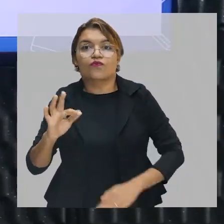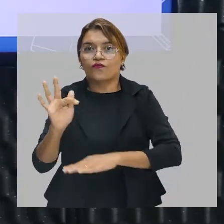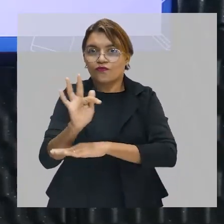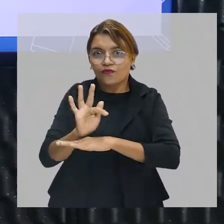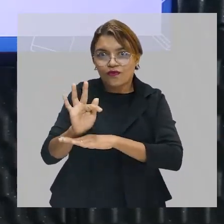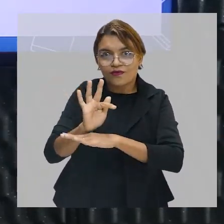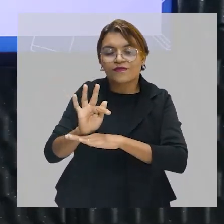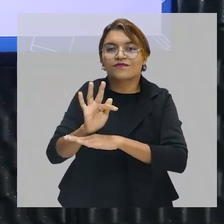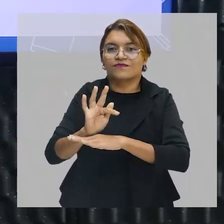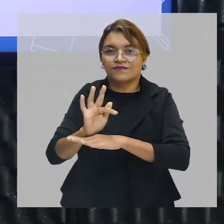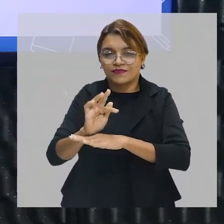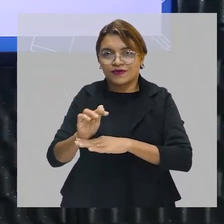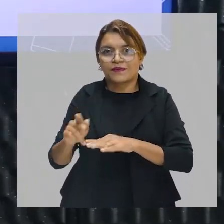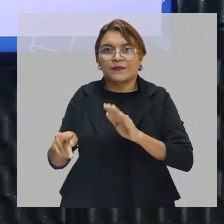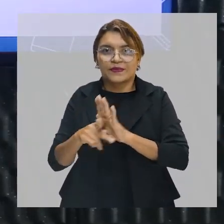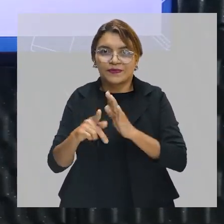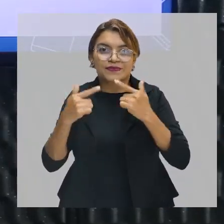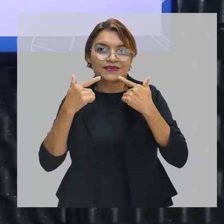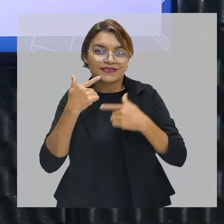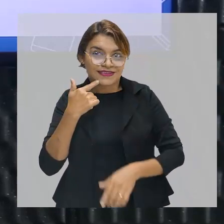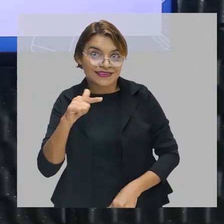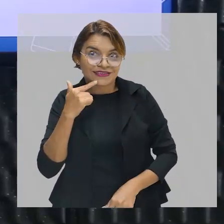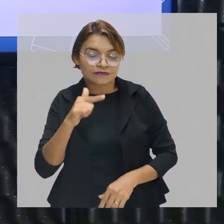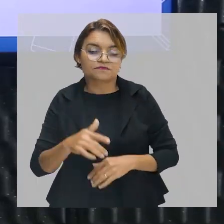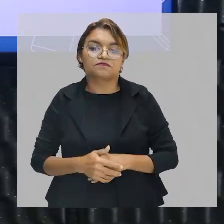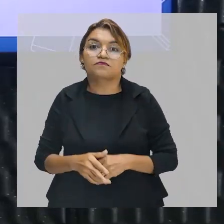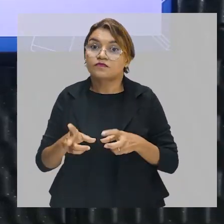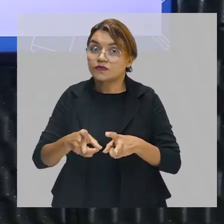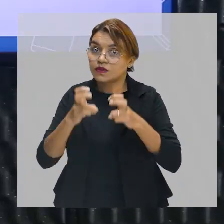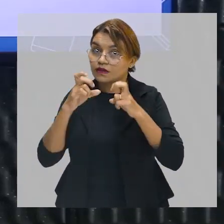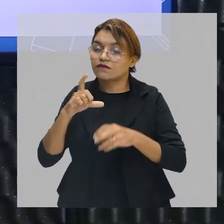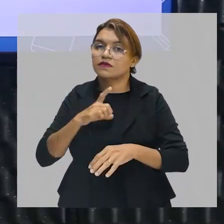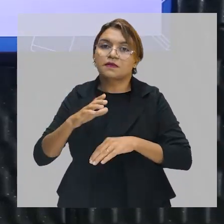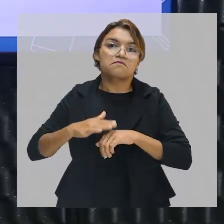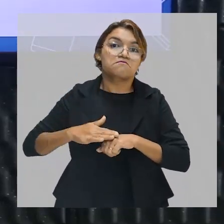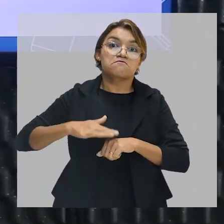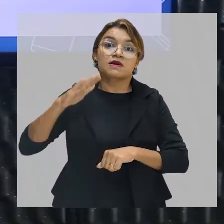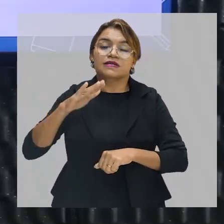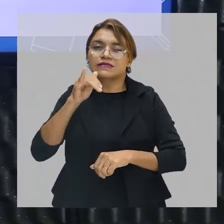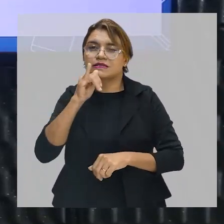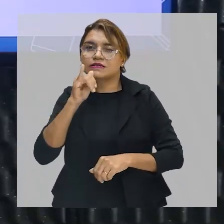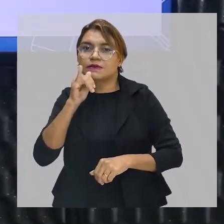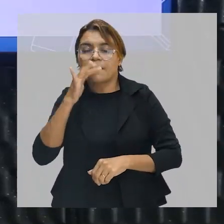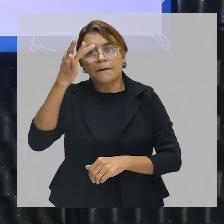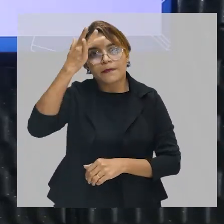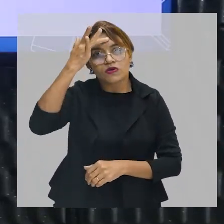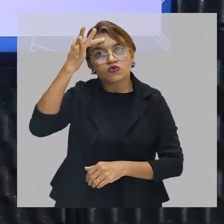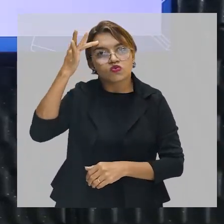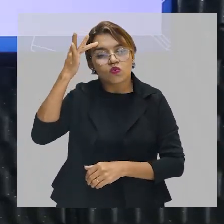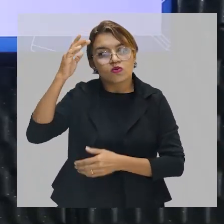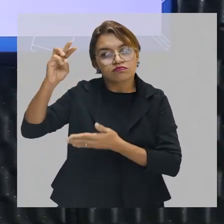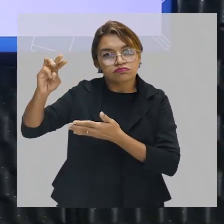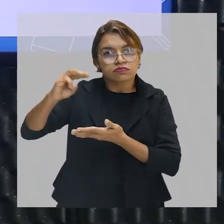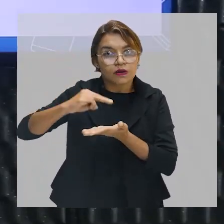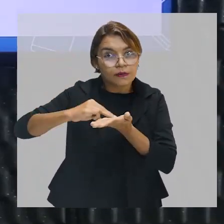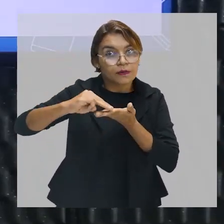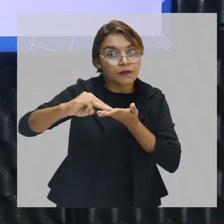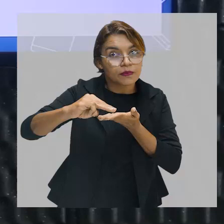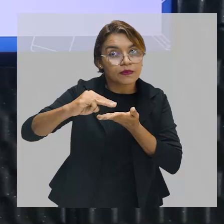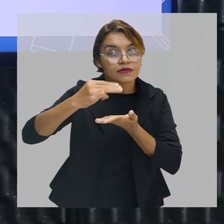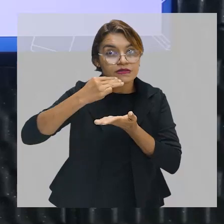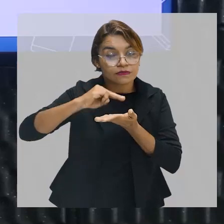formal da língua. Observem que exige muito mais, né, tanto do emissor quanto do receptor.